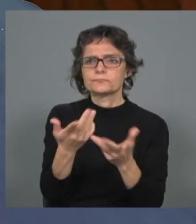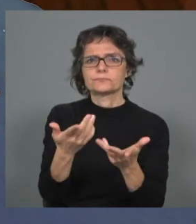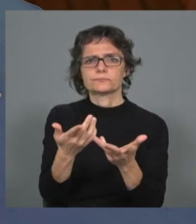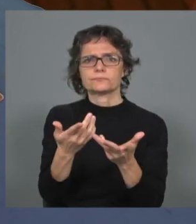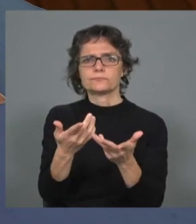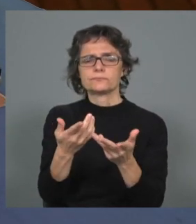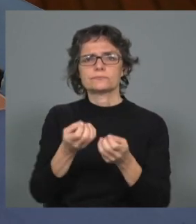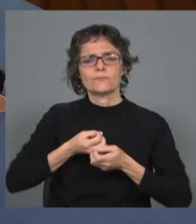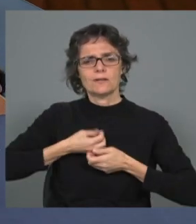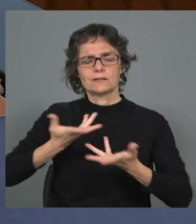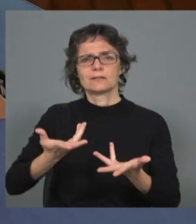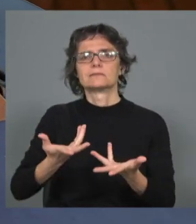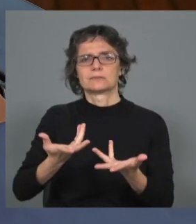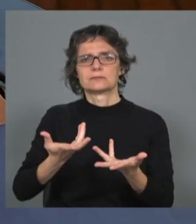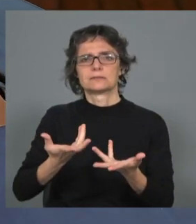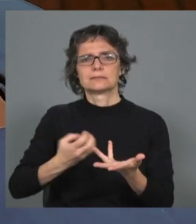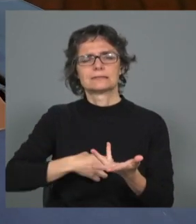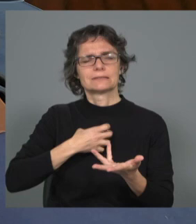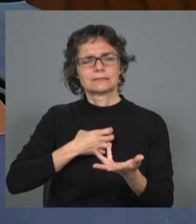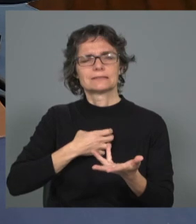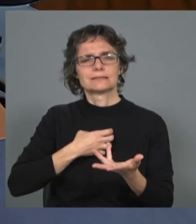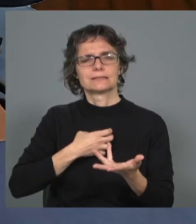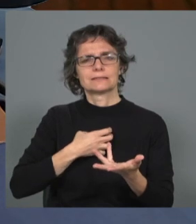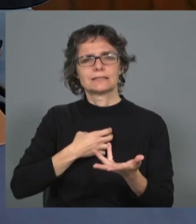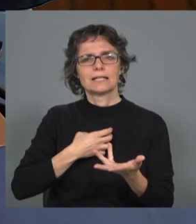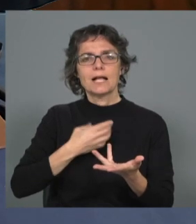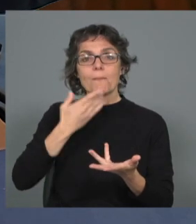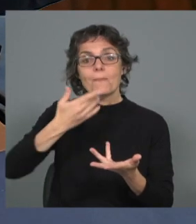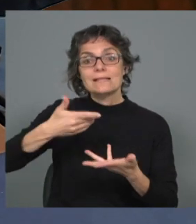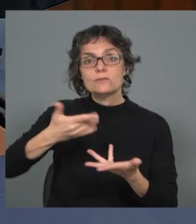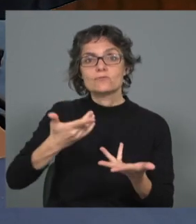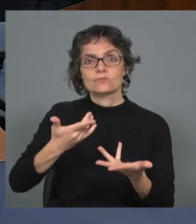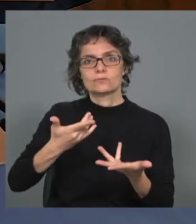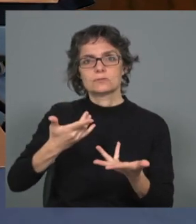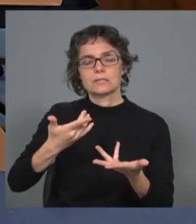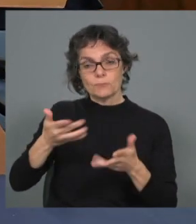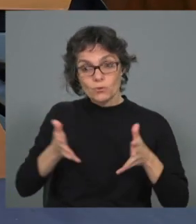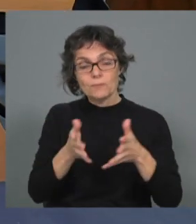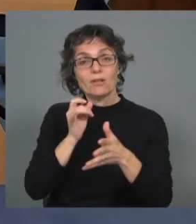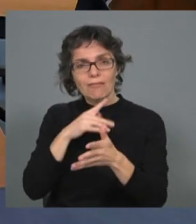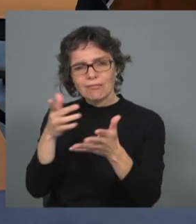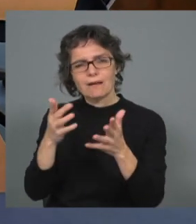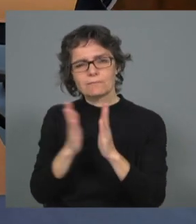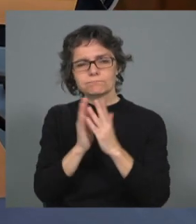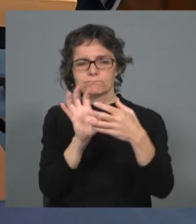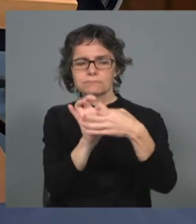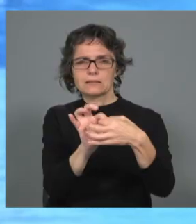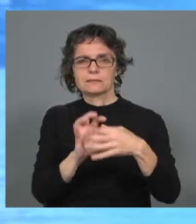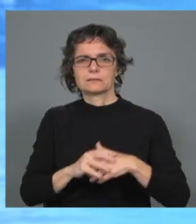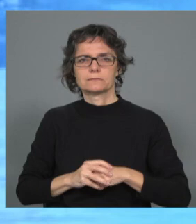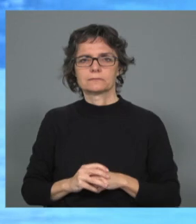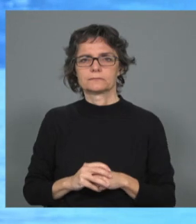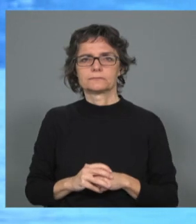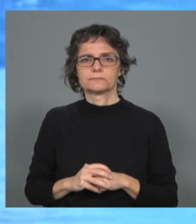comunicar aquilo que estão a sentir, aquilo que estão a viver e pedir ajuda para poderem fazer, de facto, esse caminho em Igreja. João, de alguma forma